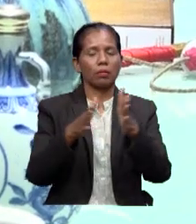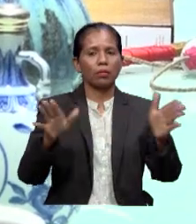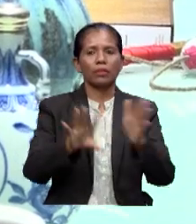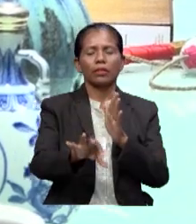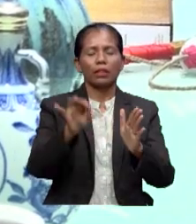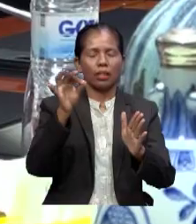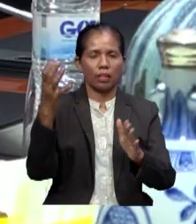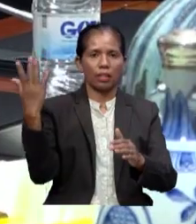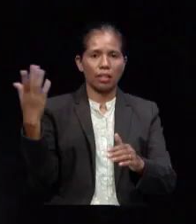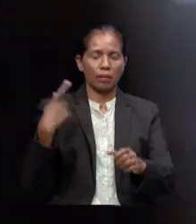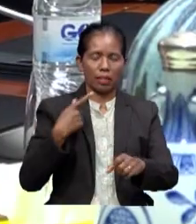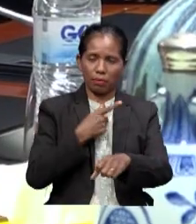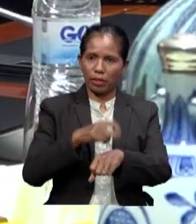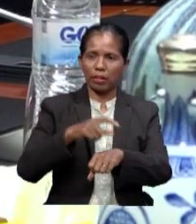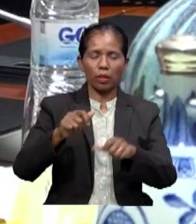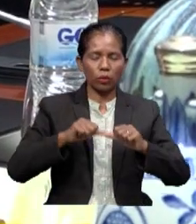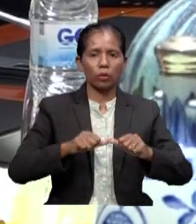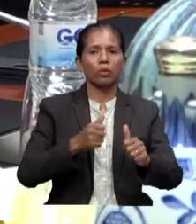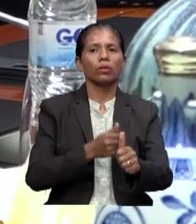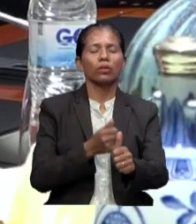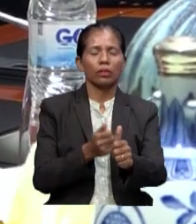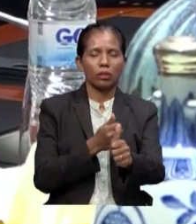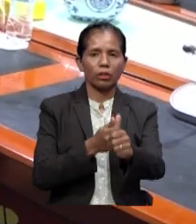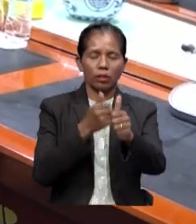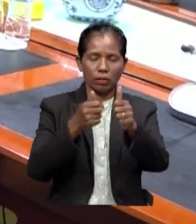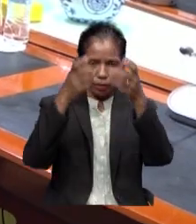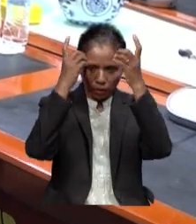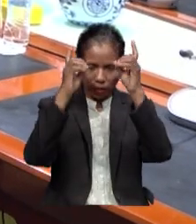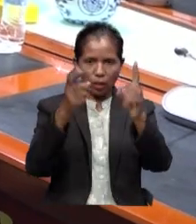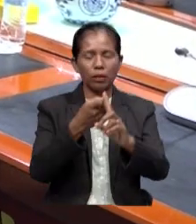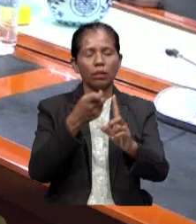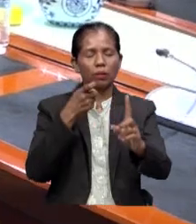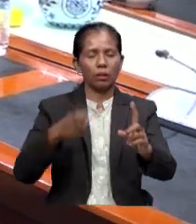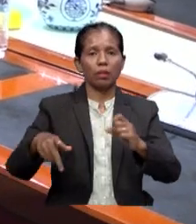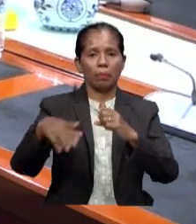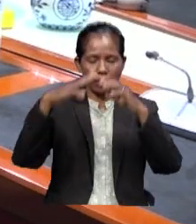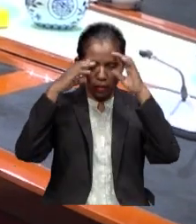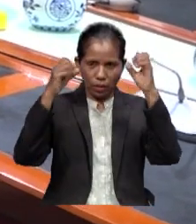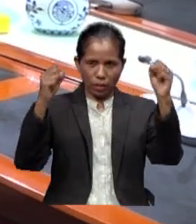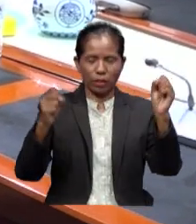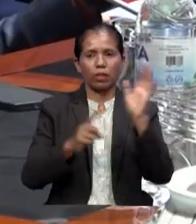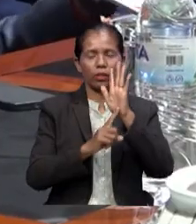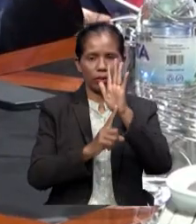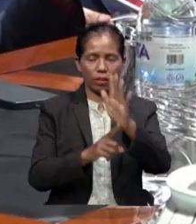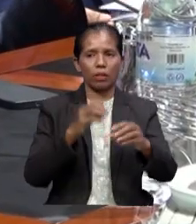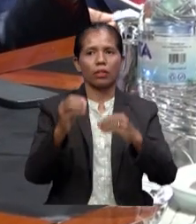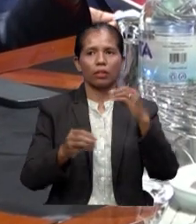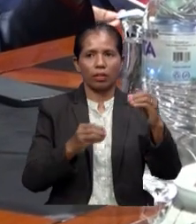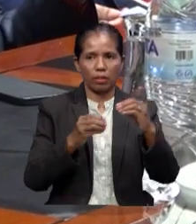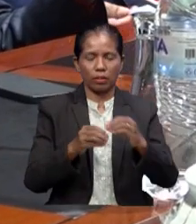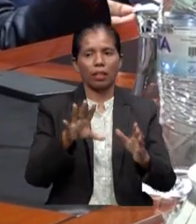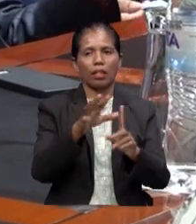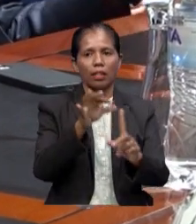sento e a Parlamento Nacional, cumpre decisão José Presidente da República, hodi hato opinião, no preocupação relação ao evento